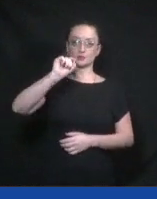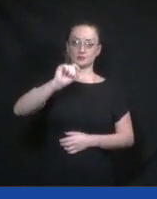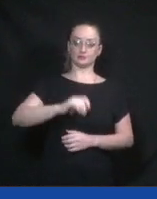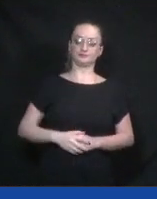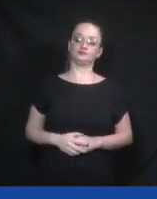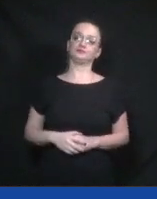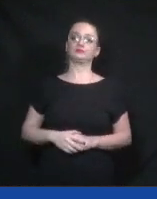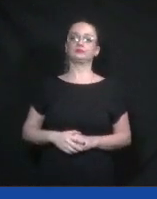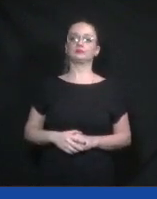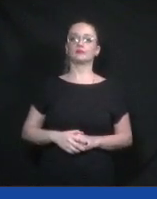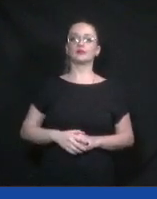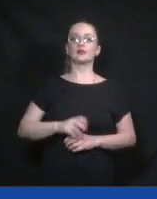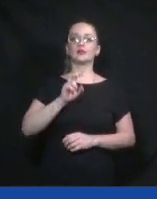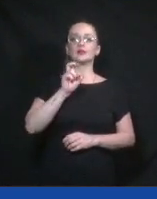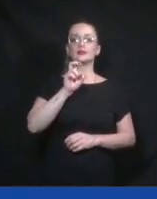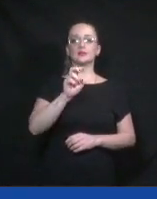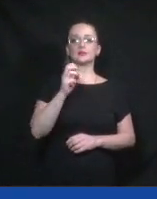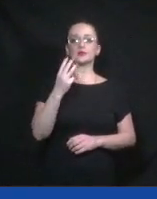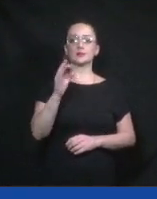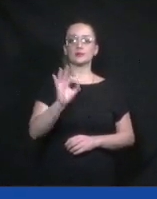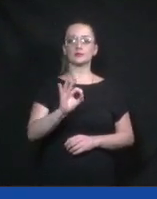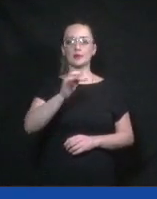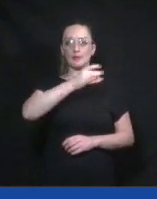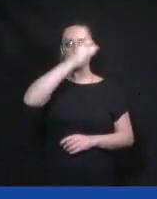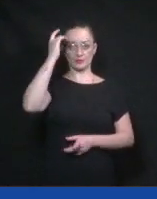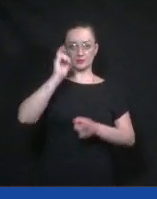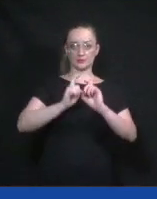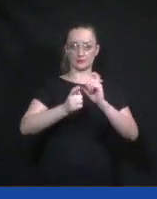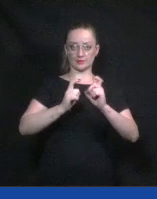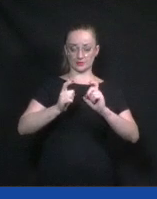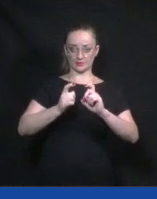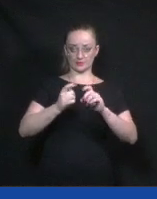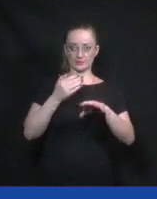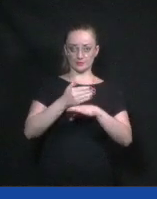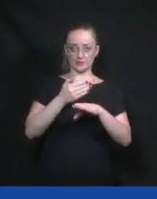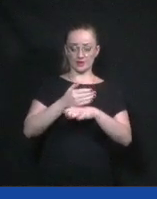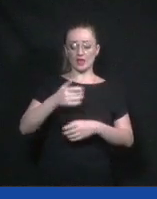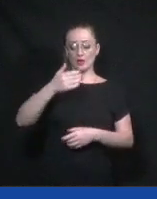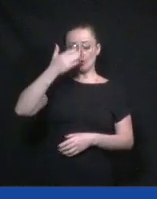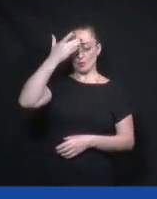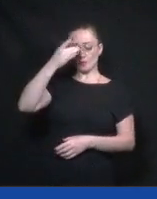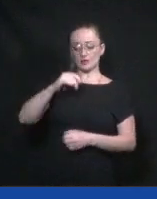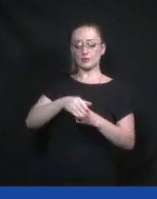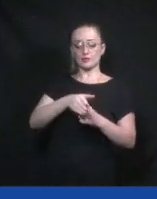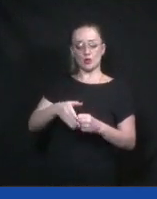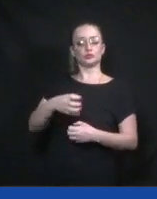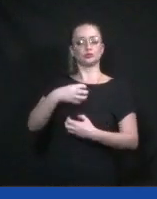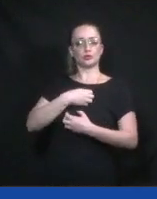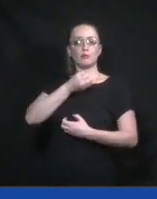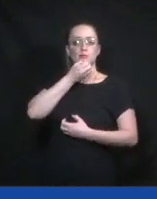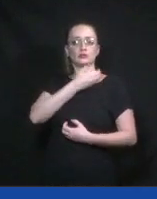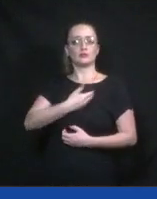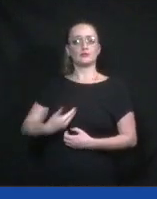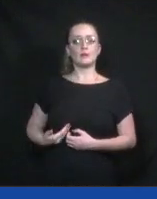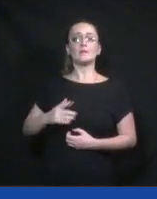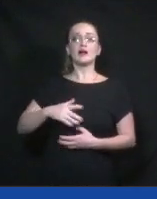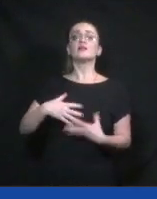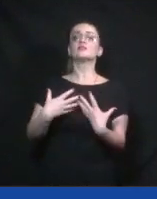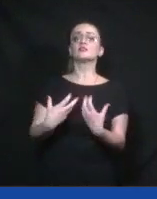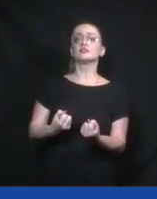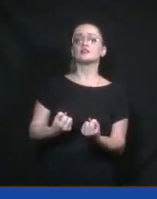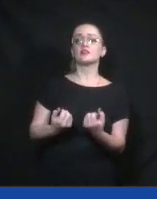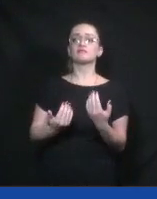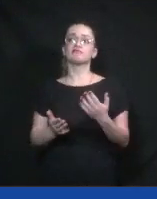o fato de que cerca de cinquenta e três por cento dos entrevistados entendem que a democracia assim a melhor forma de governo mas aceitariam